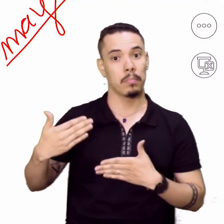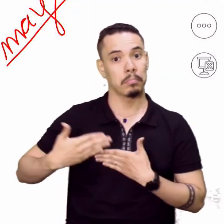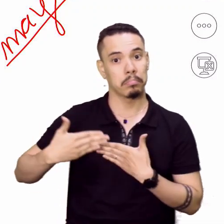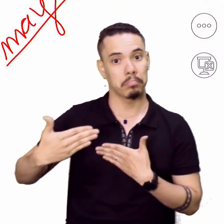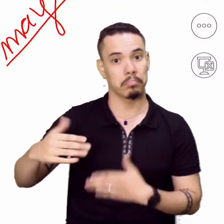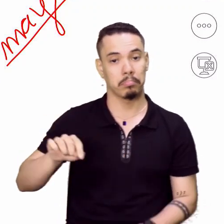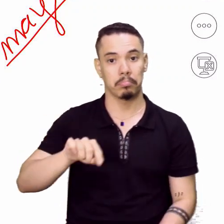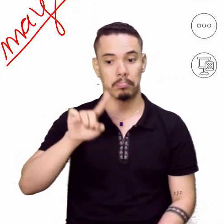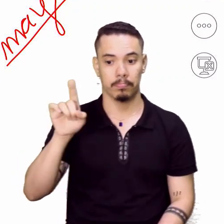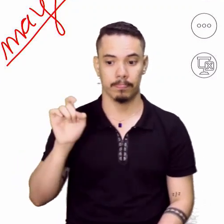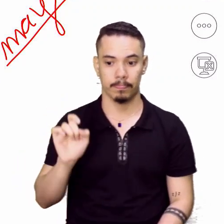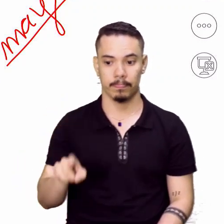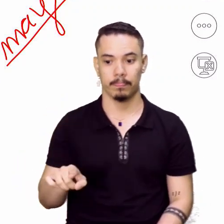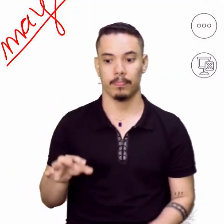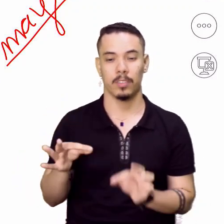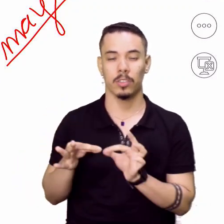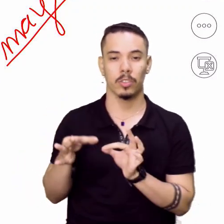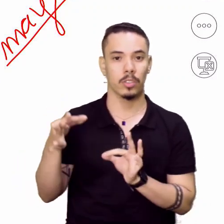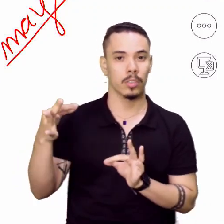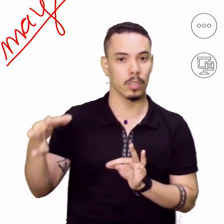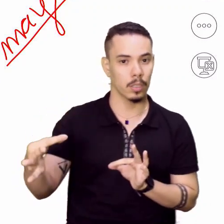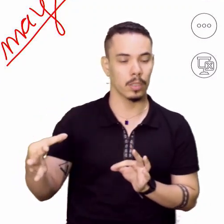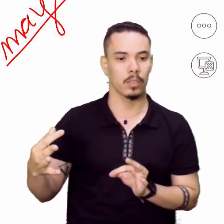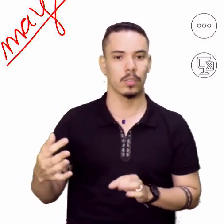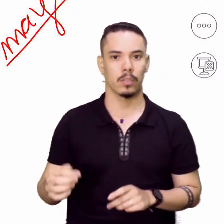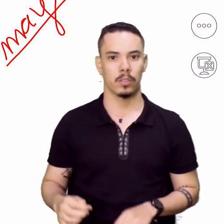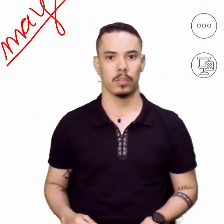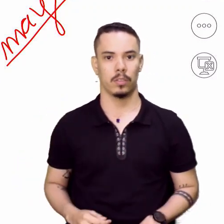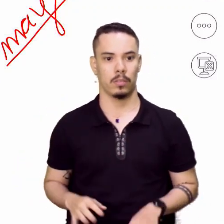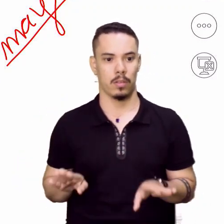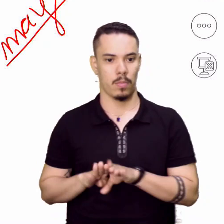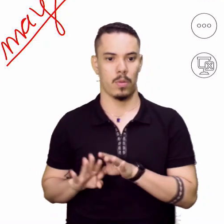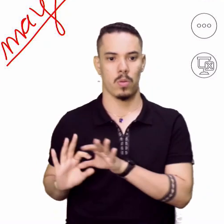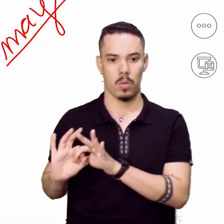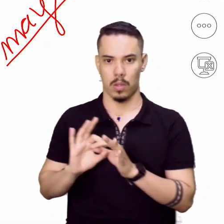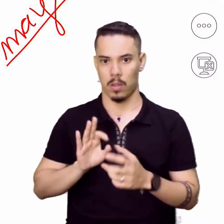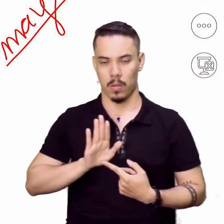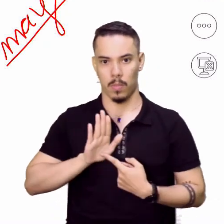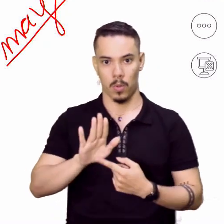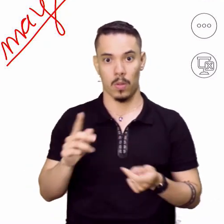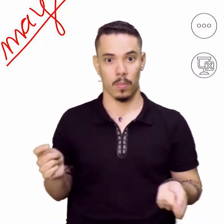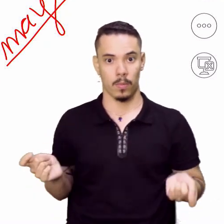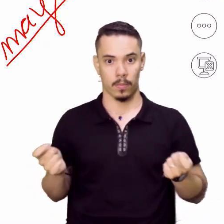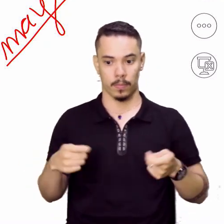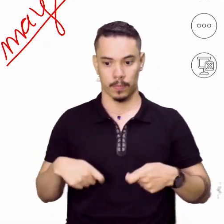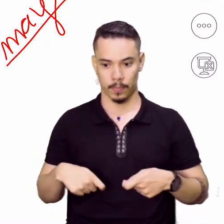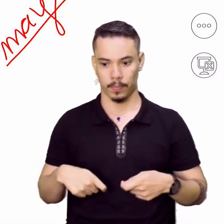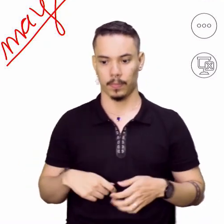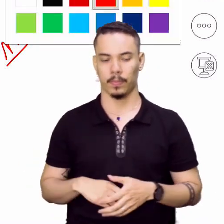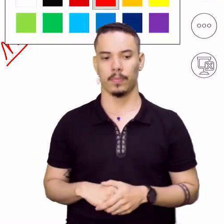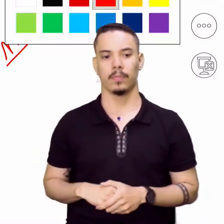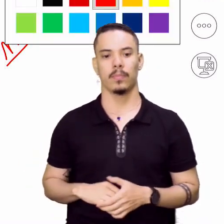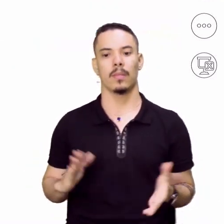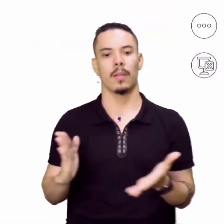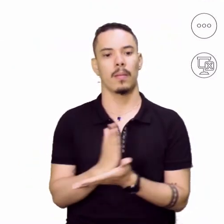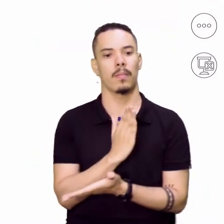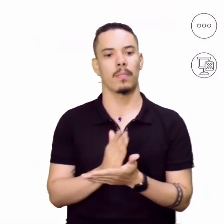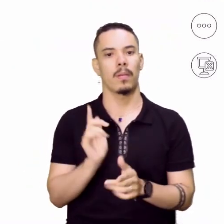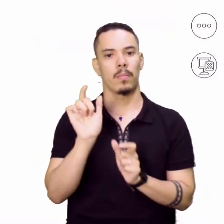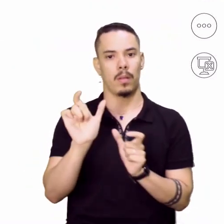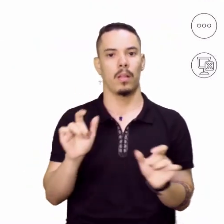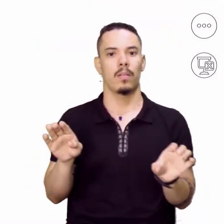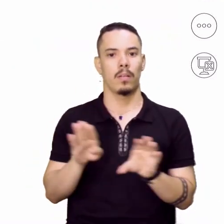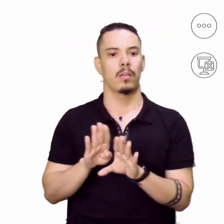incerto um futuro mais distante né um contexto que indica uma possibilidade E aí algumas palavras são